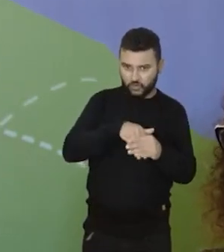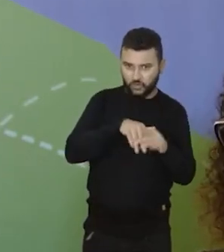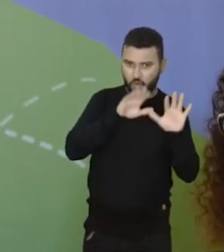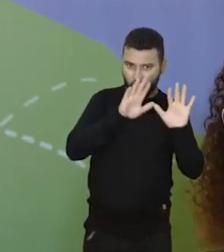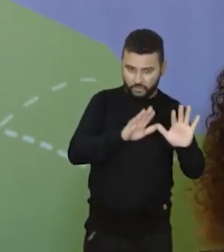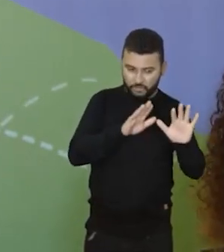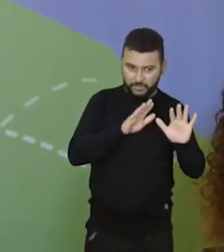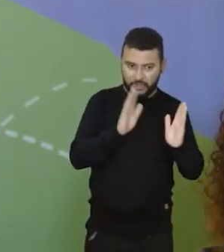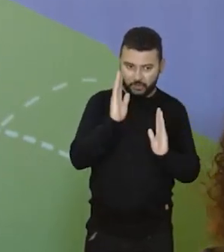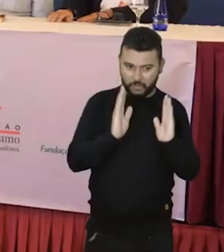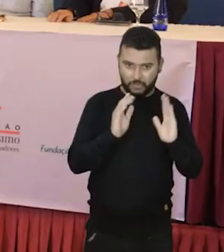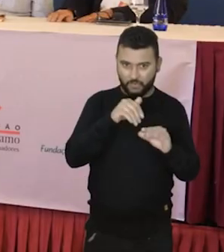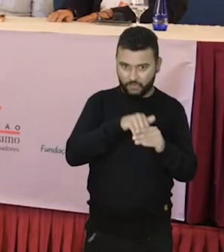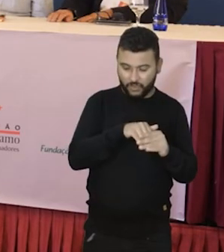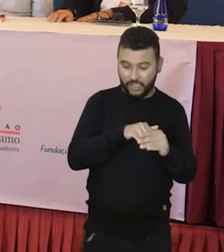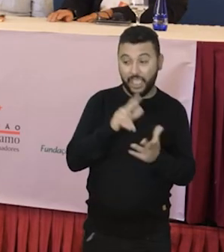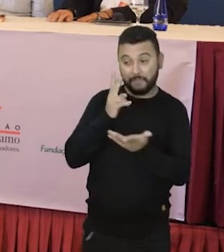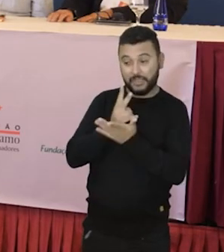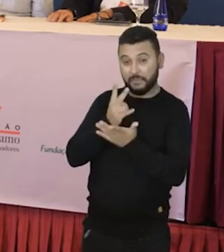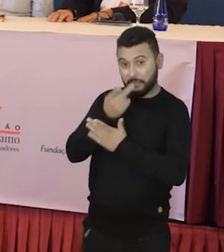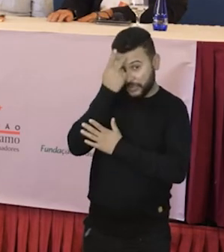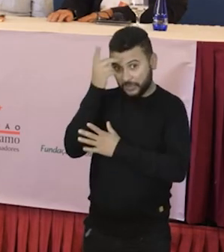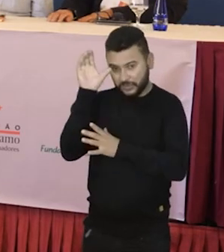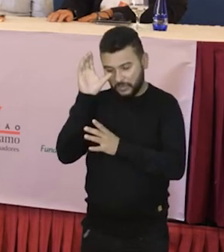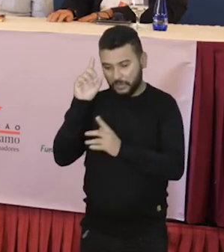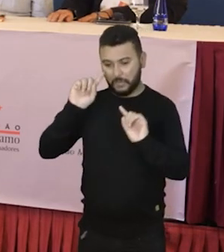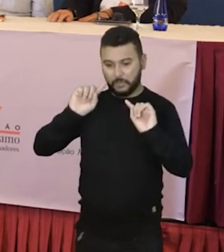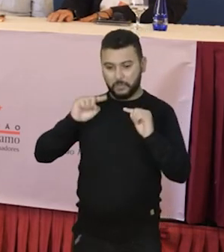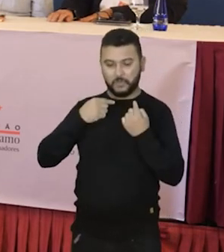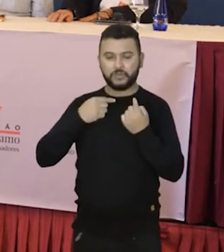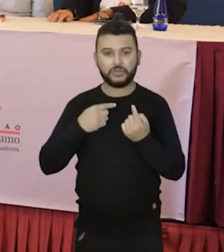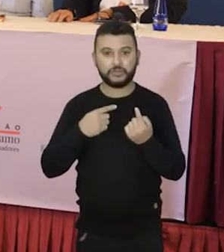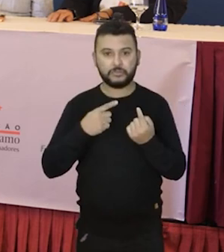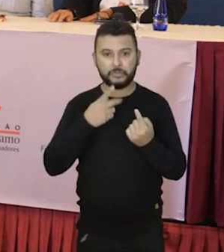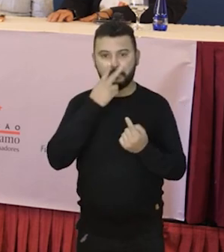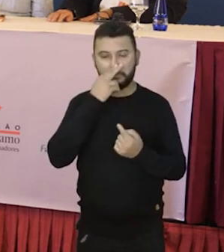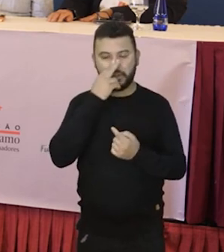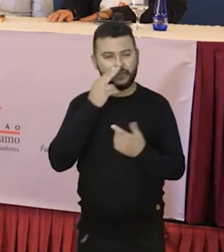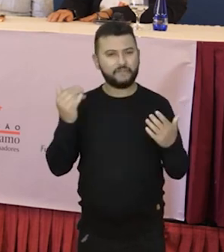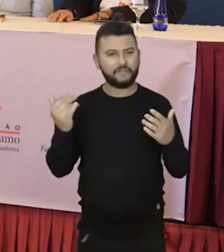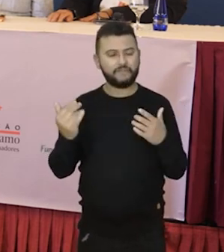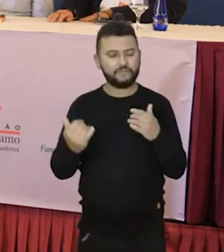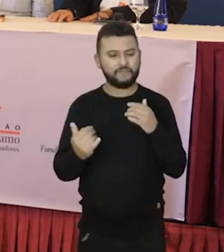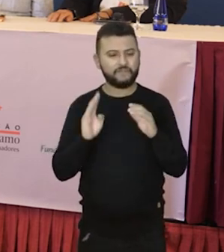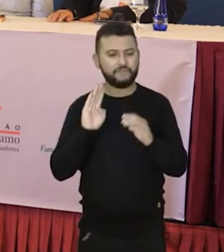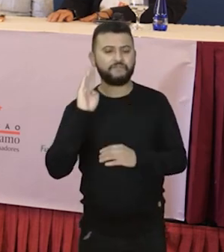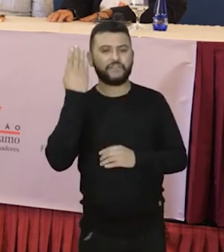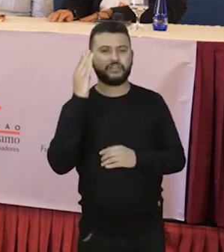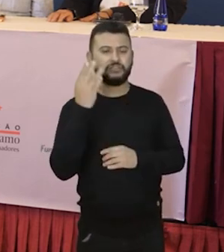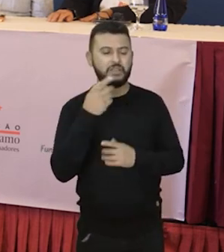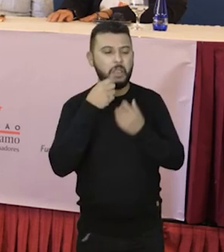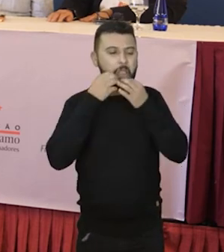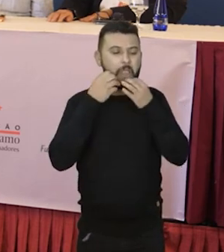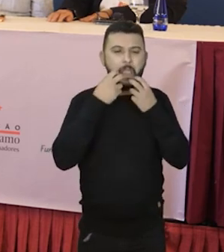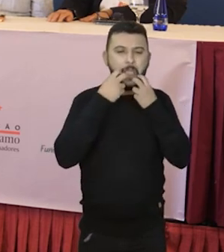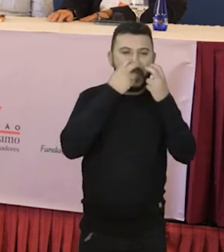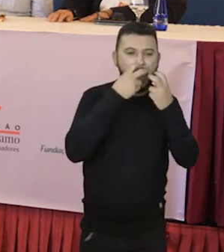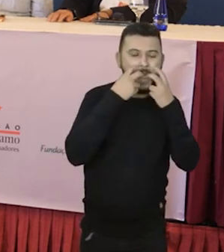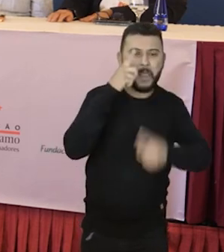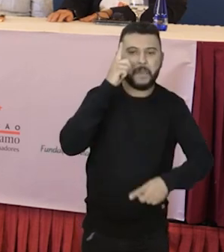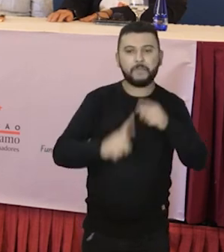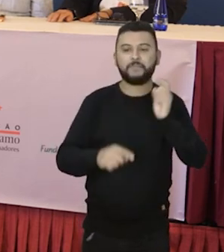aí a gente e a gente ao invés de perguntar porque que elas estão vaiando a gente trata como inimiga